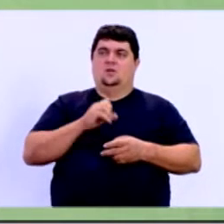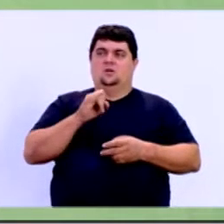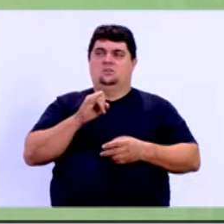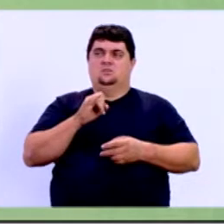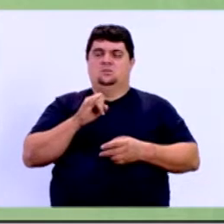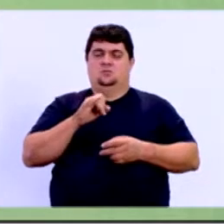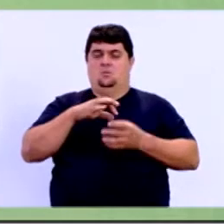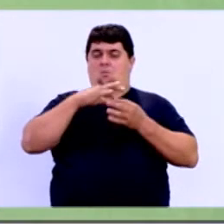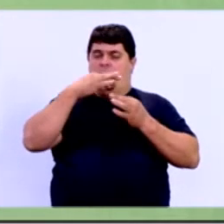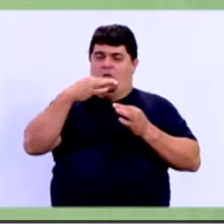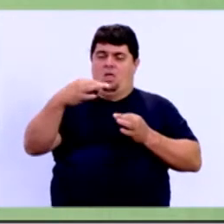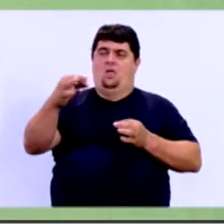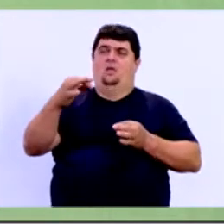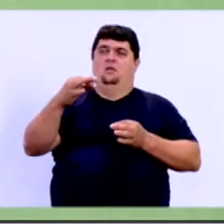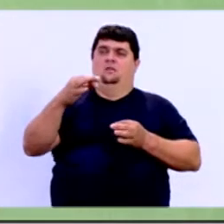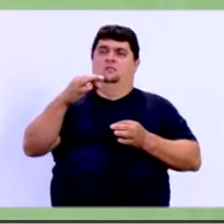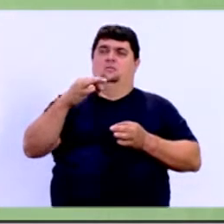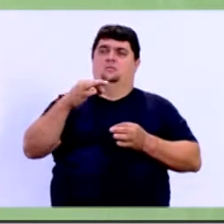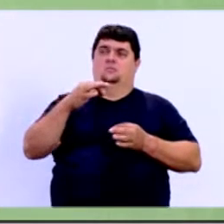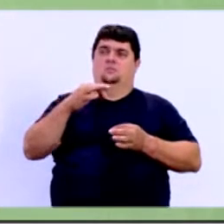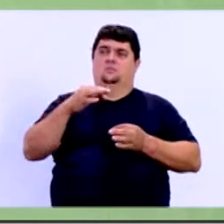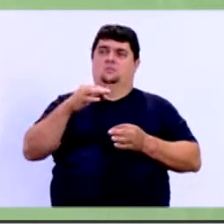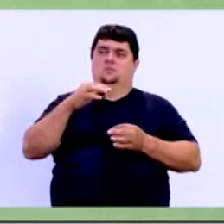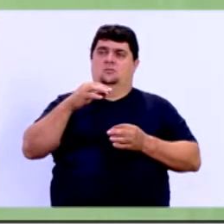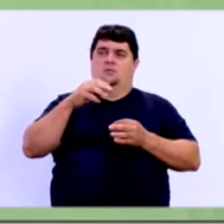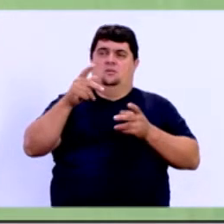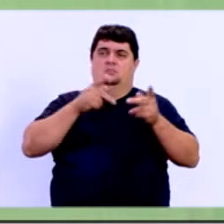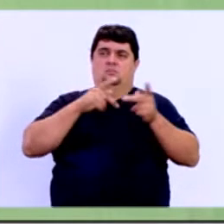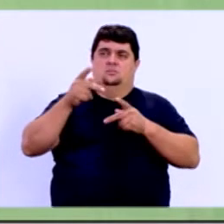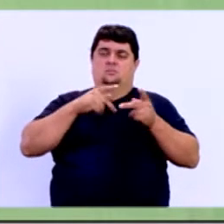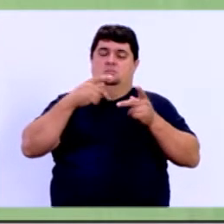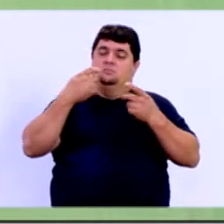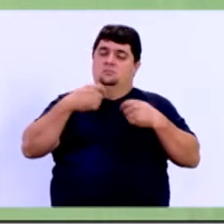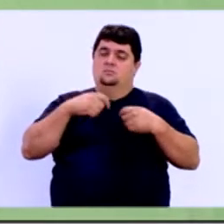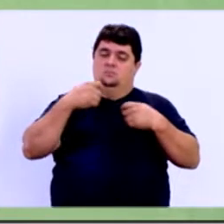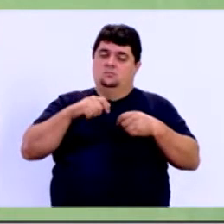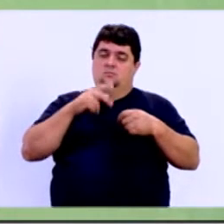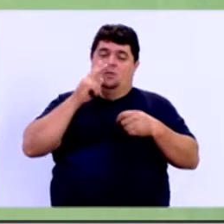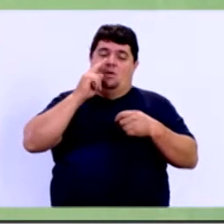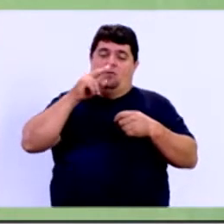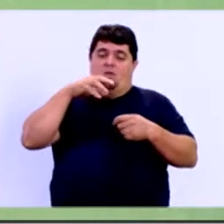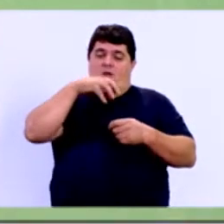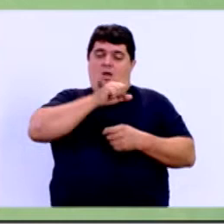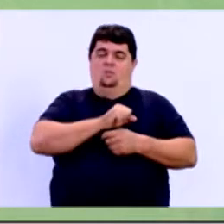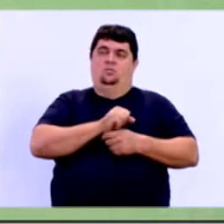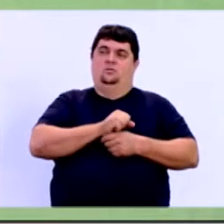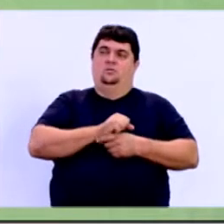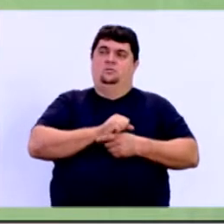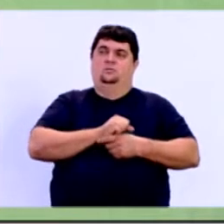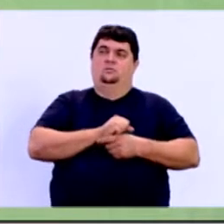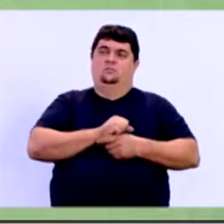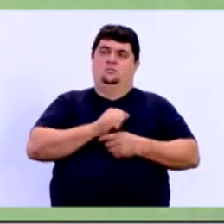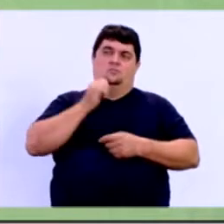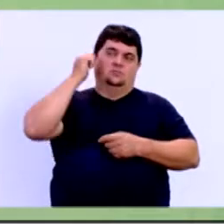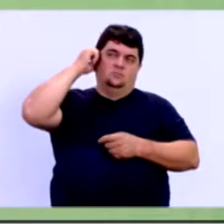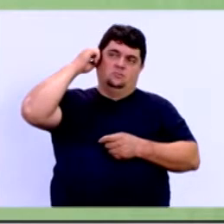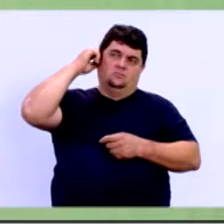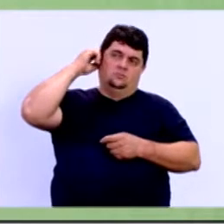prazo longo, este planejamento precisa ser revisto, pessoal. Olha